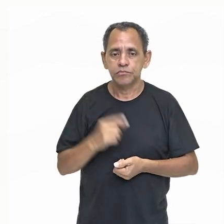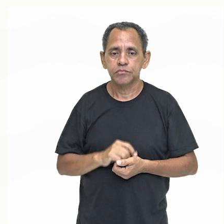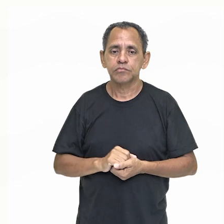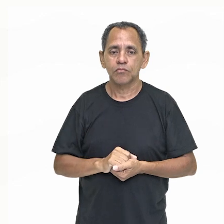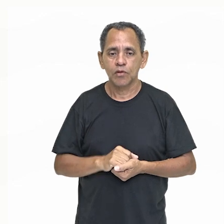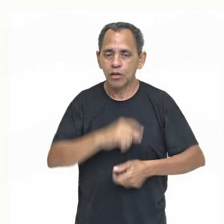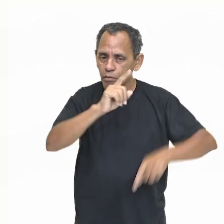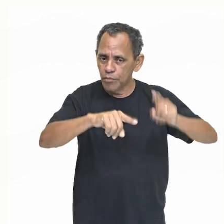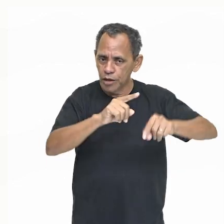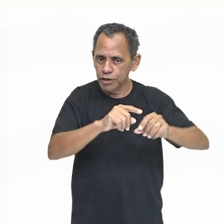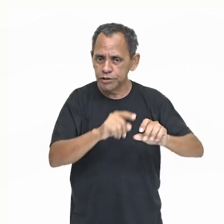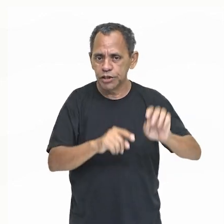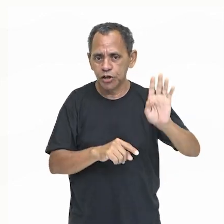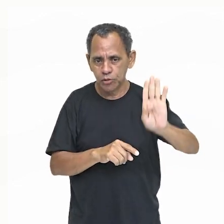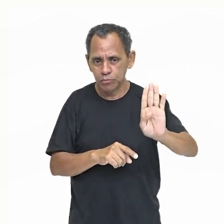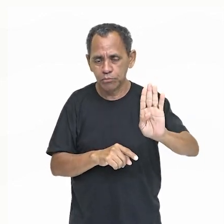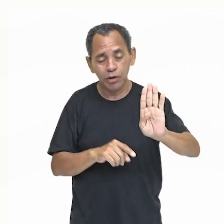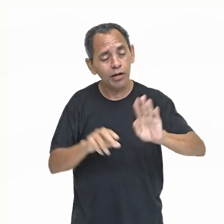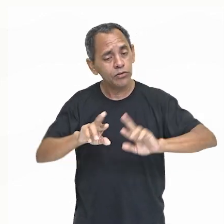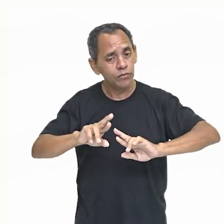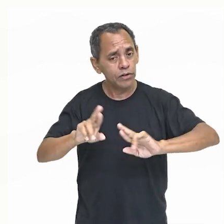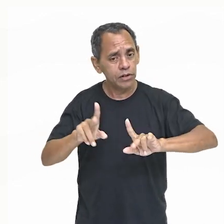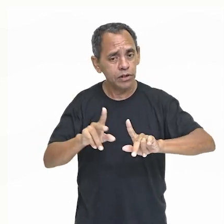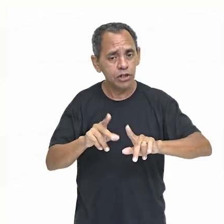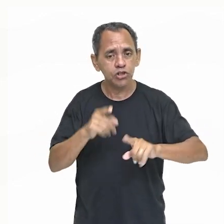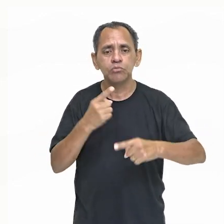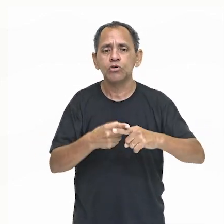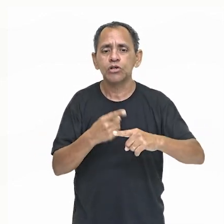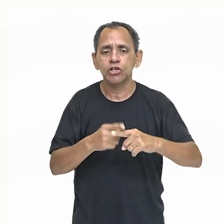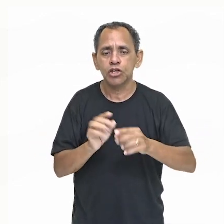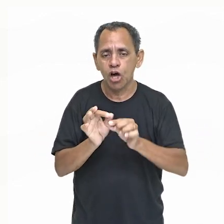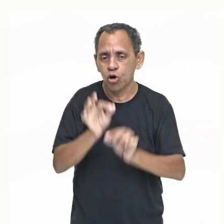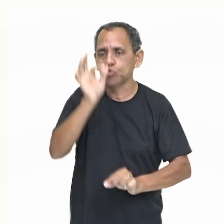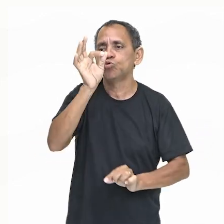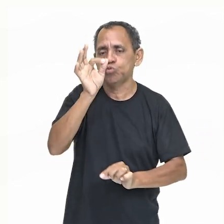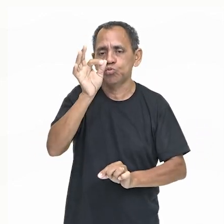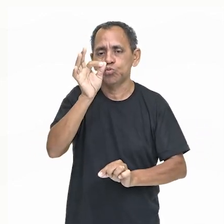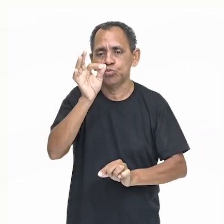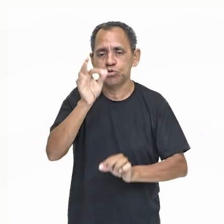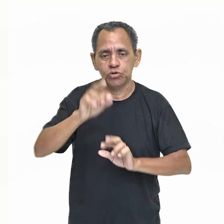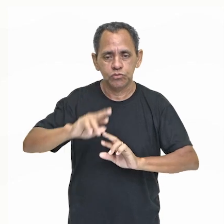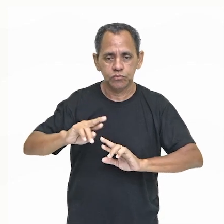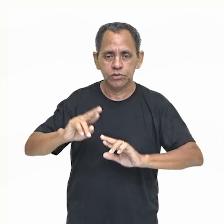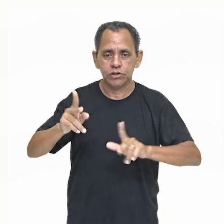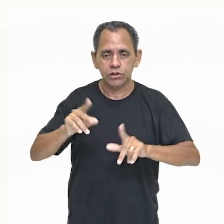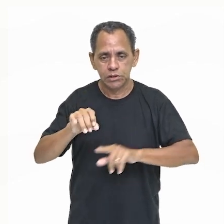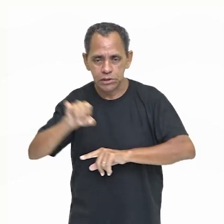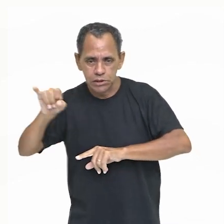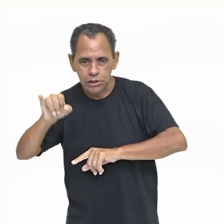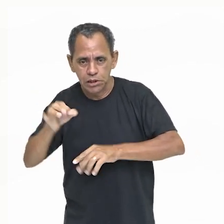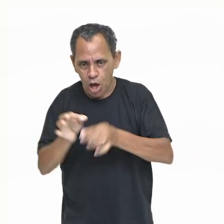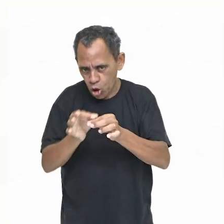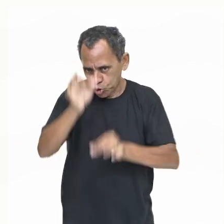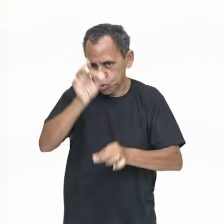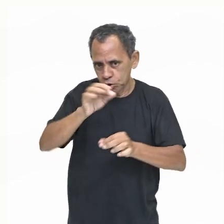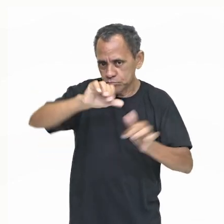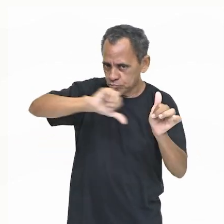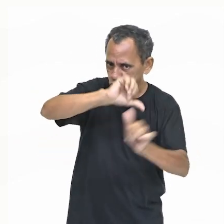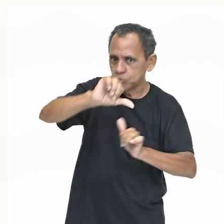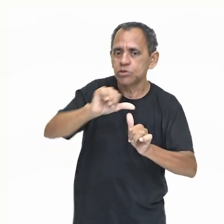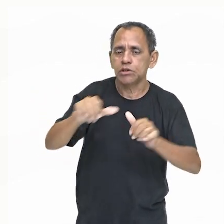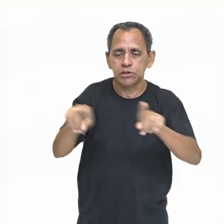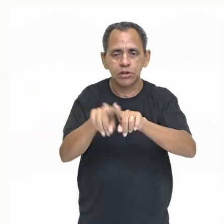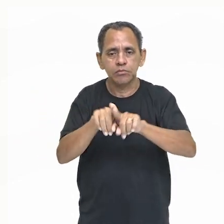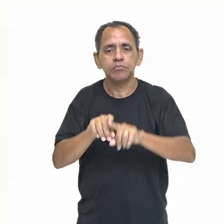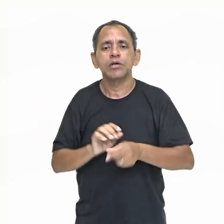potencial diferente porque a altura dele aqui pessoal Ó é diferente então se a altura muda a energia potencial